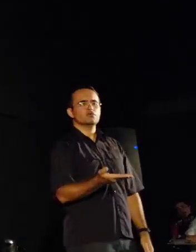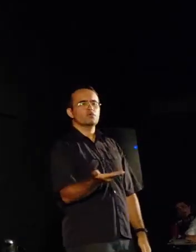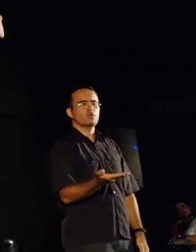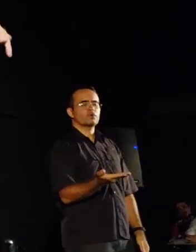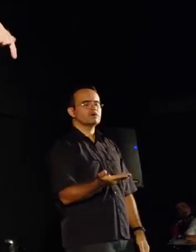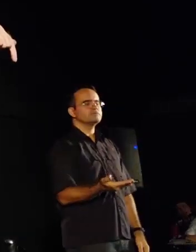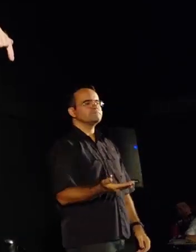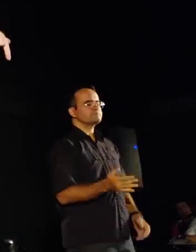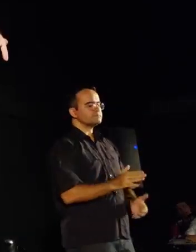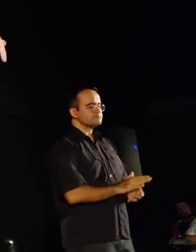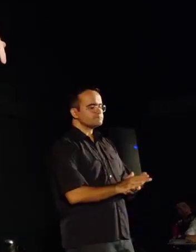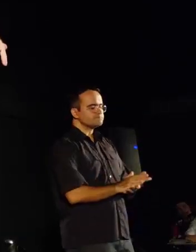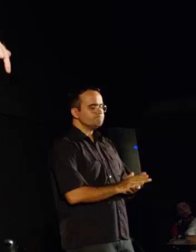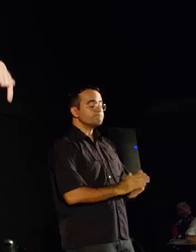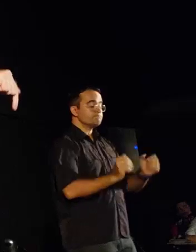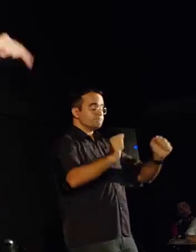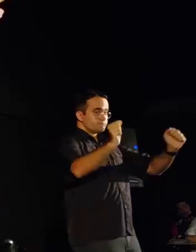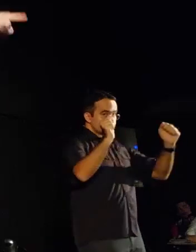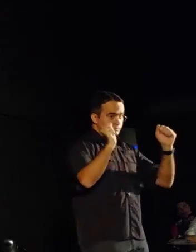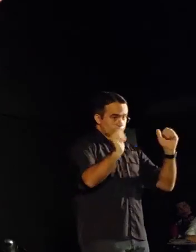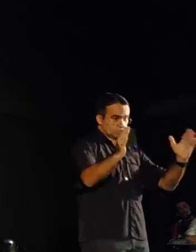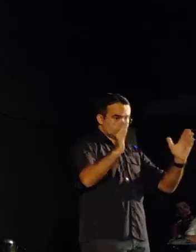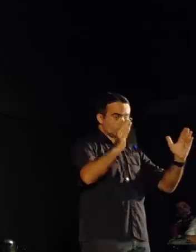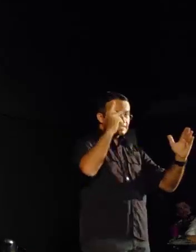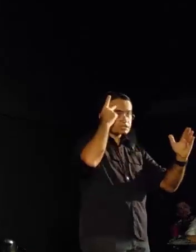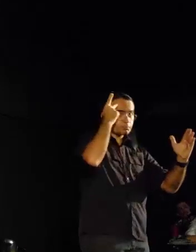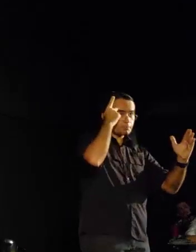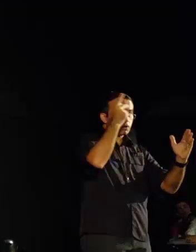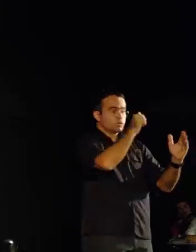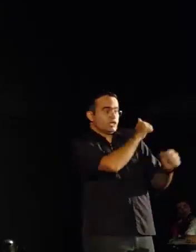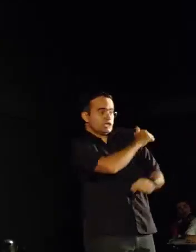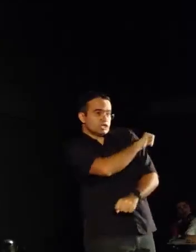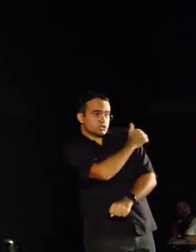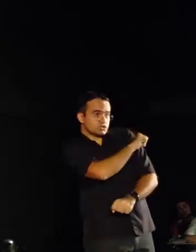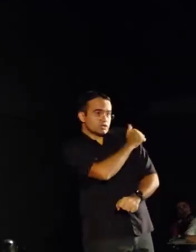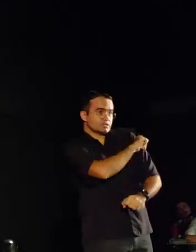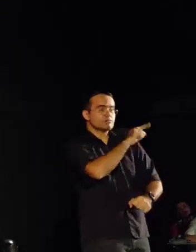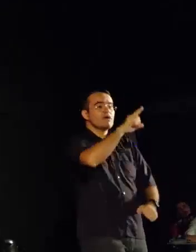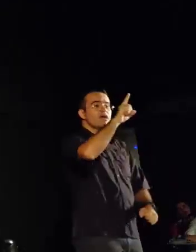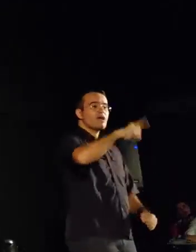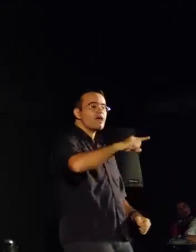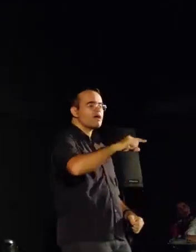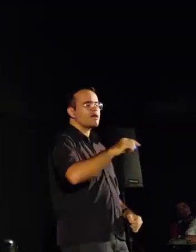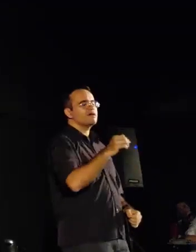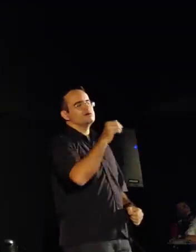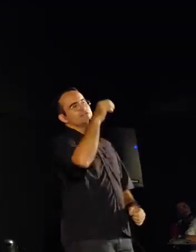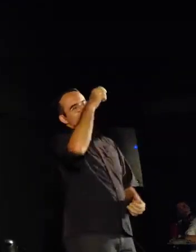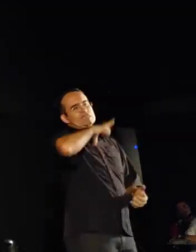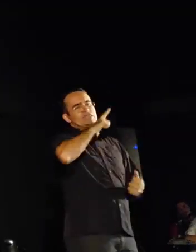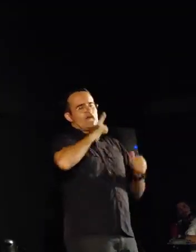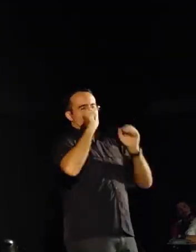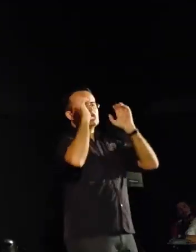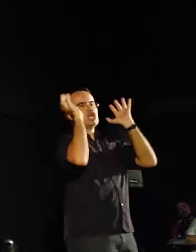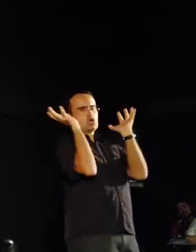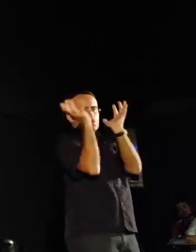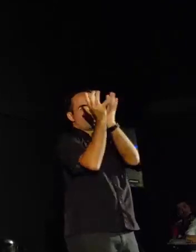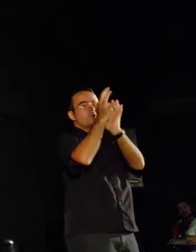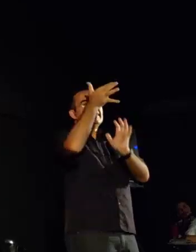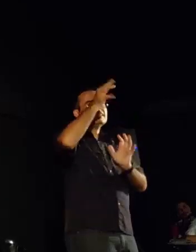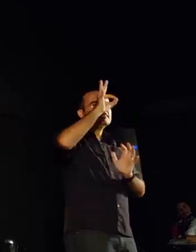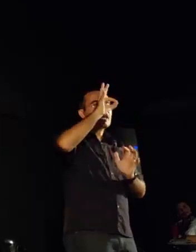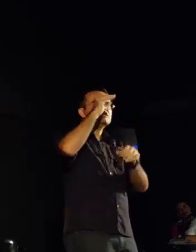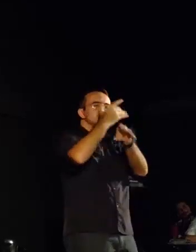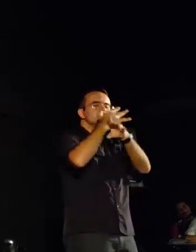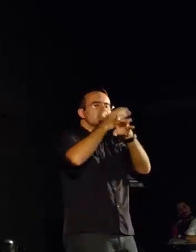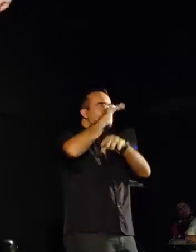Durante esse período, certo? São Paulo e Rio de Janeiro estavam entre as 10 cidades mais caras do mundo. Vocês lembram?